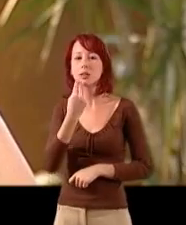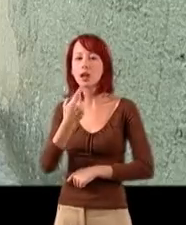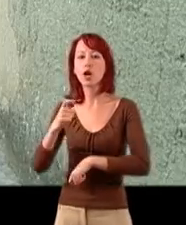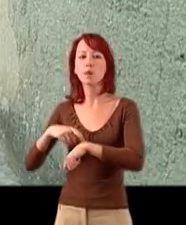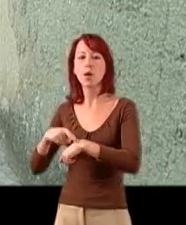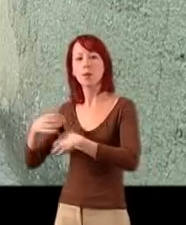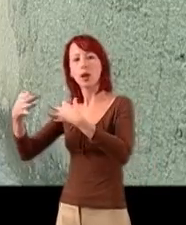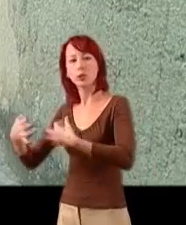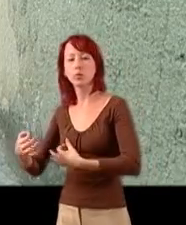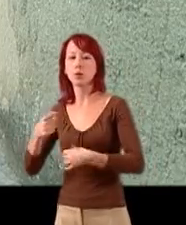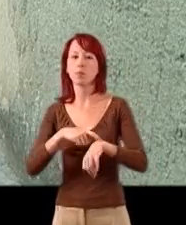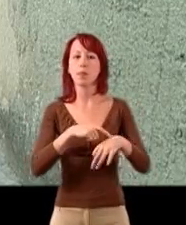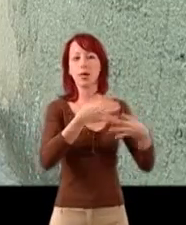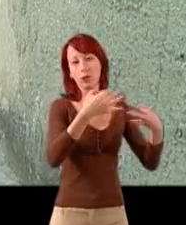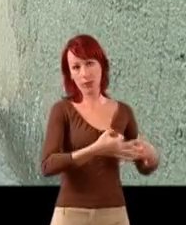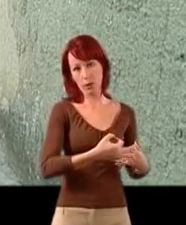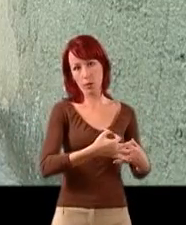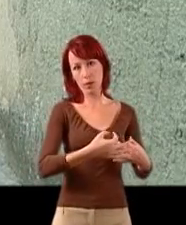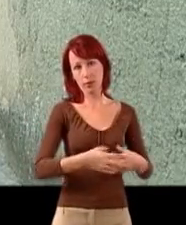outros surdos sabem.